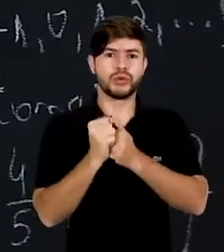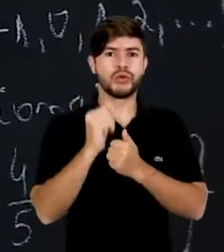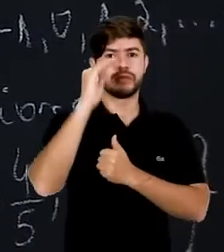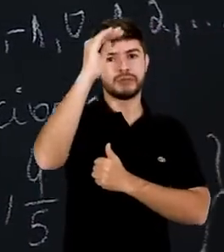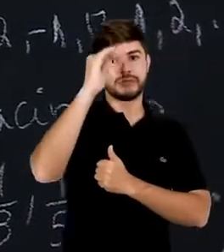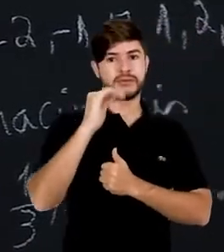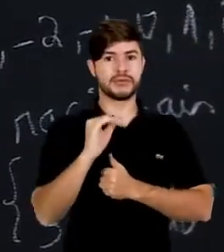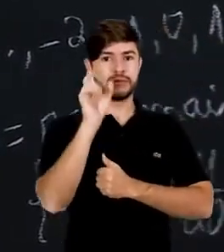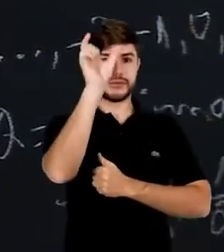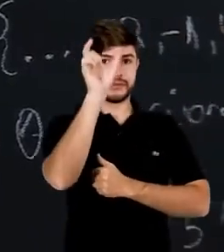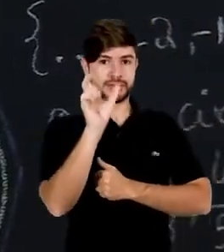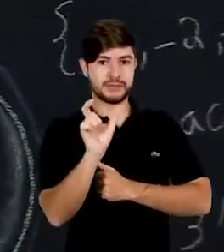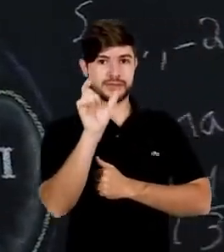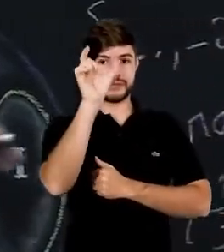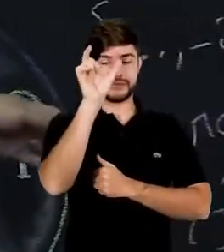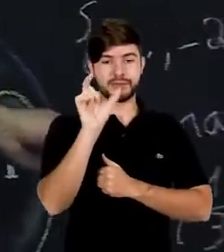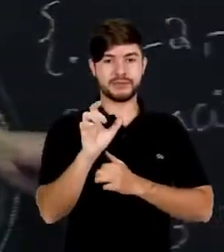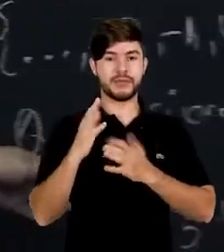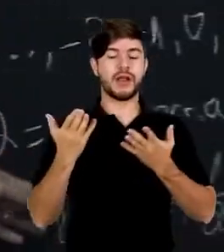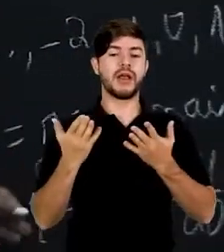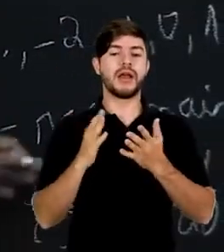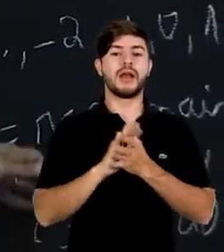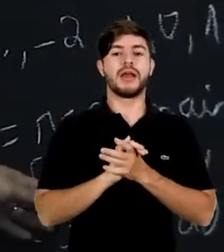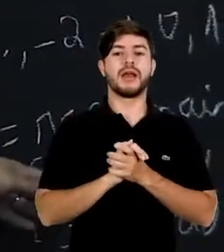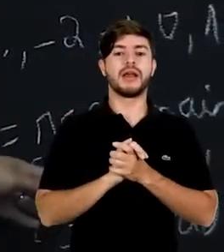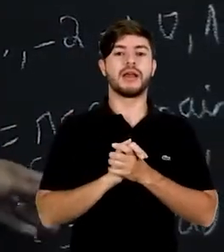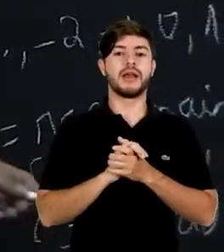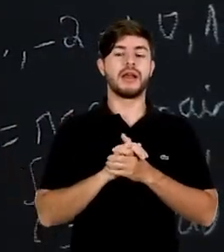imaginar, tá? Sendo ela